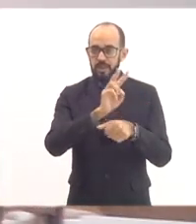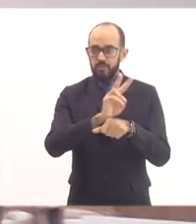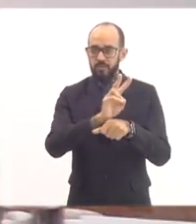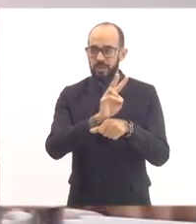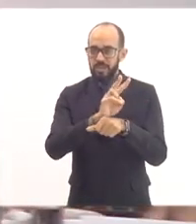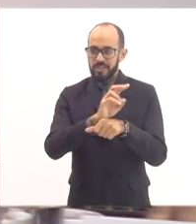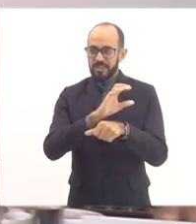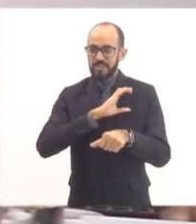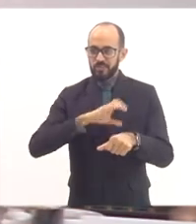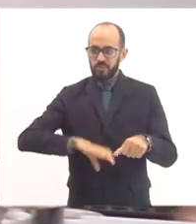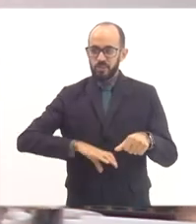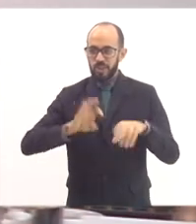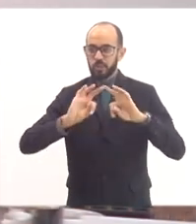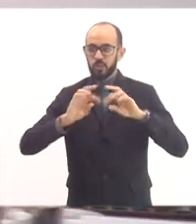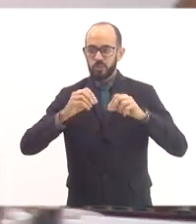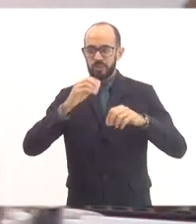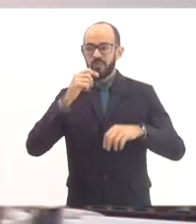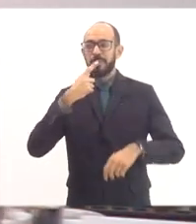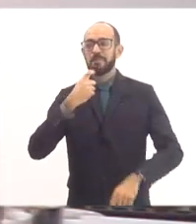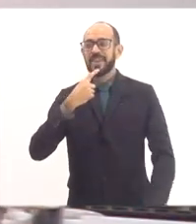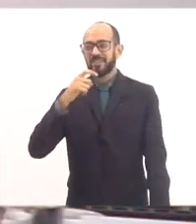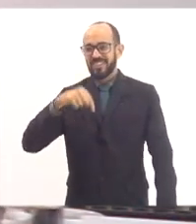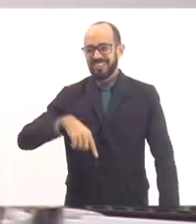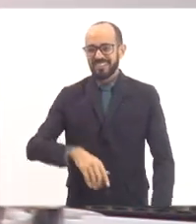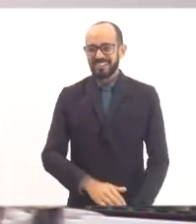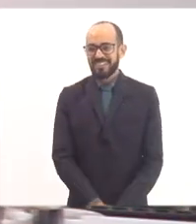de vermelho.